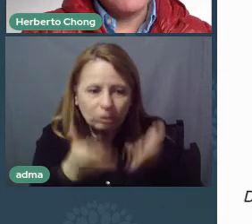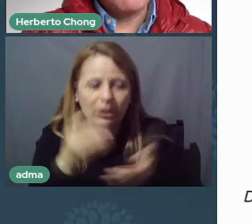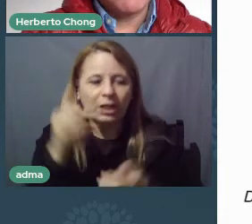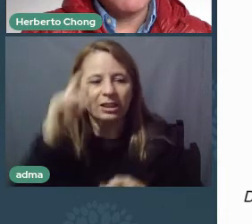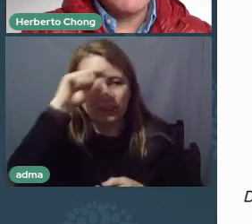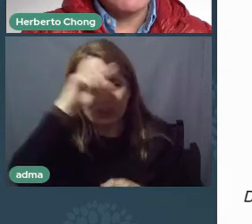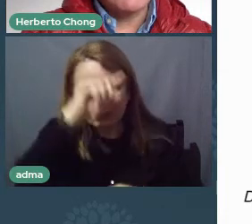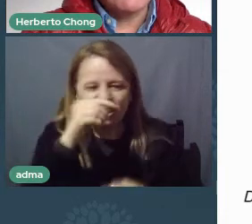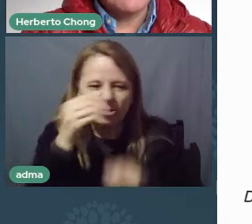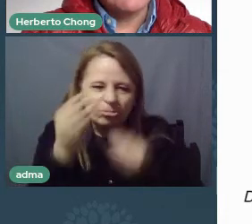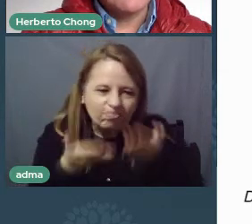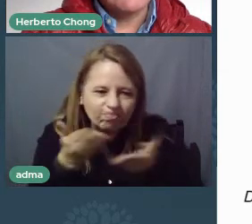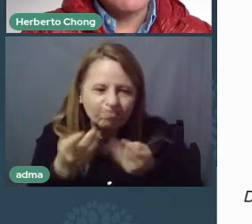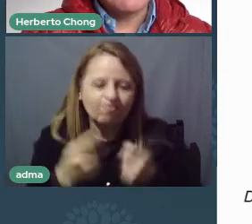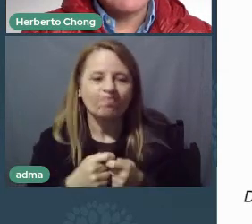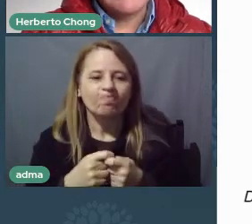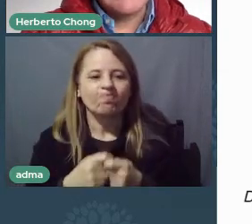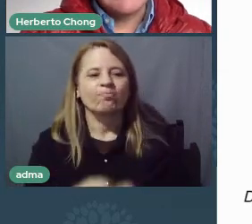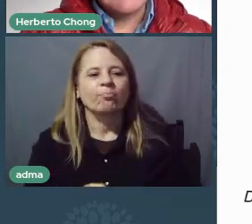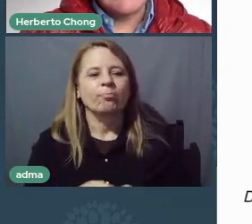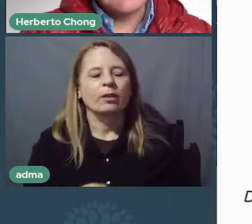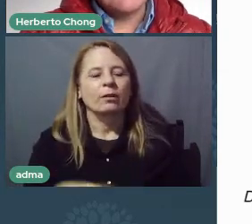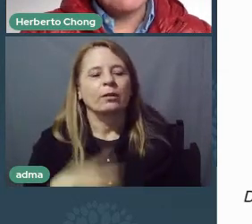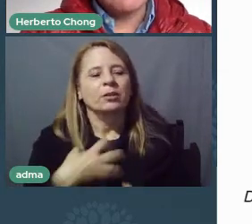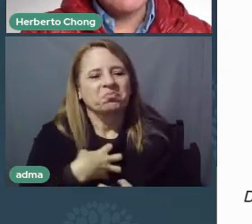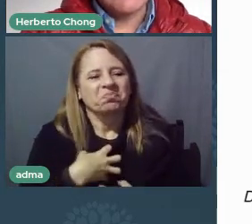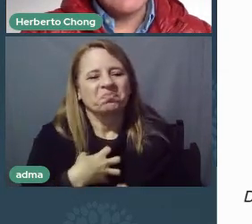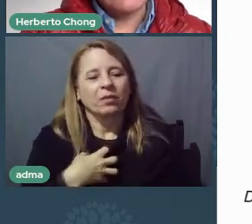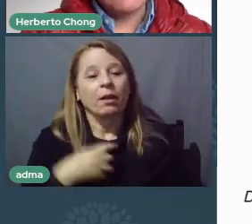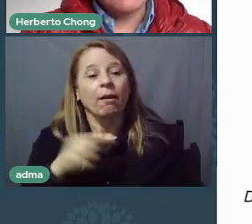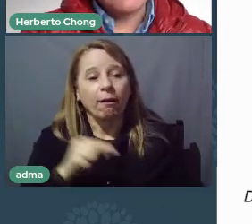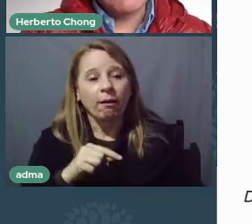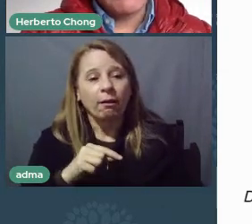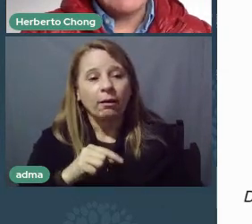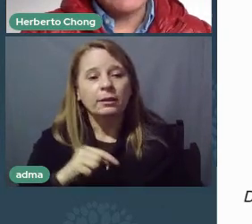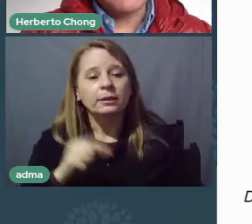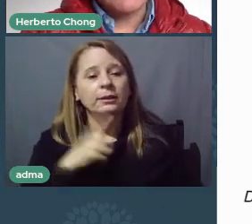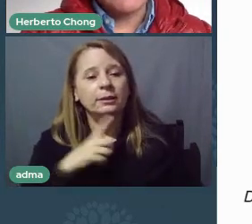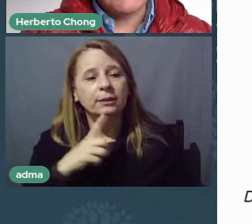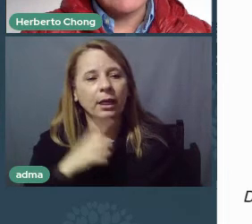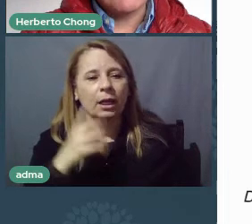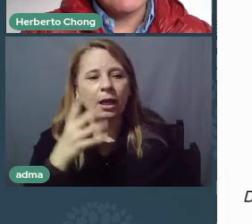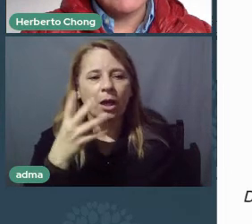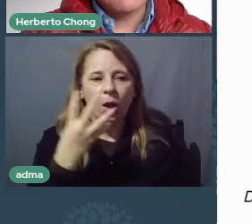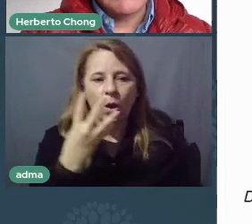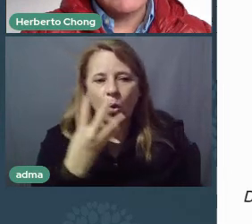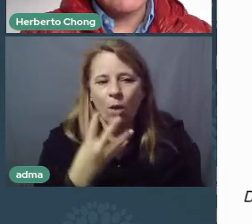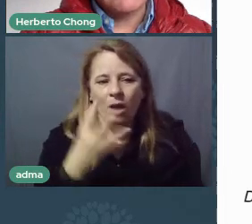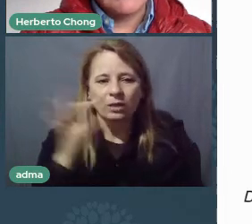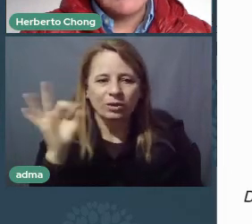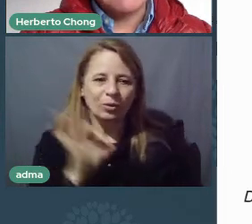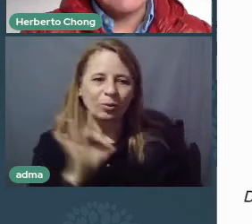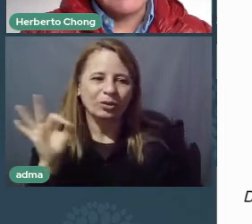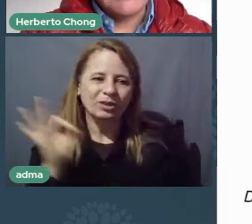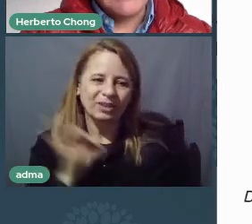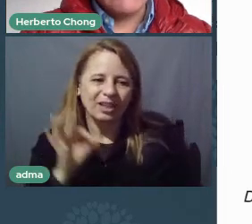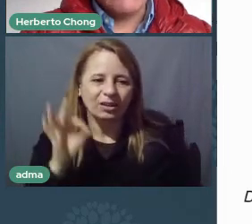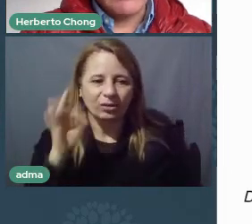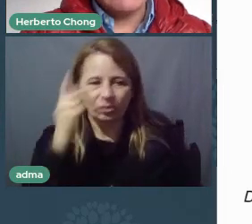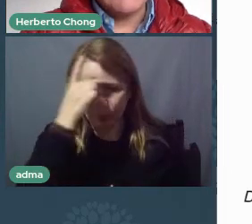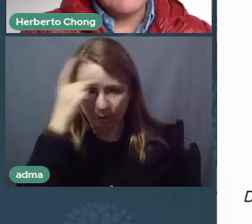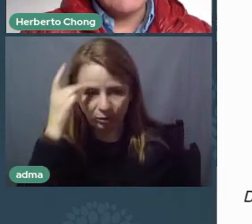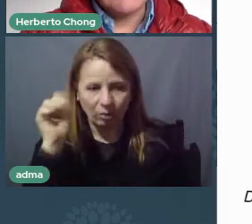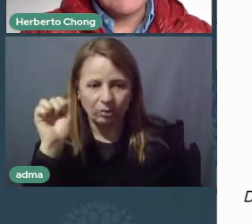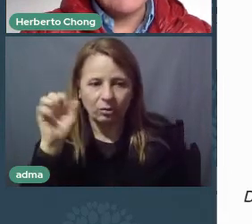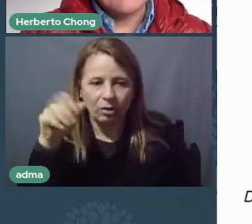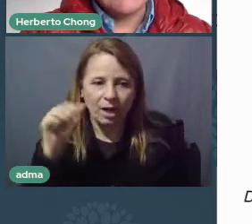mas tem um pobre controle dos sintomas. E aqui nós vamos ter em torno de 4% dos asmáticos graves,